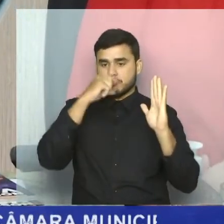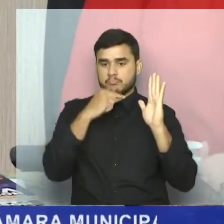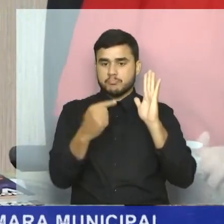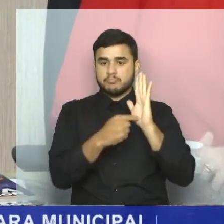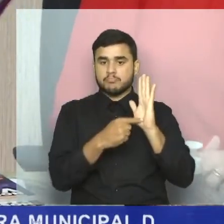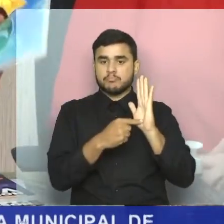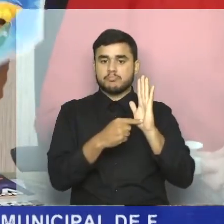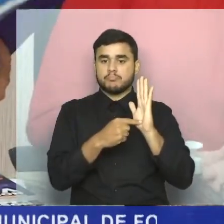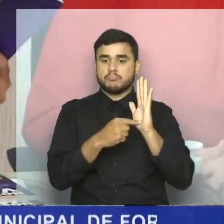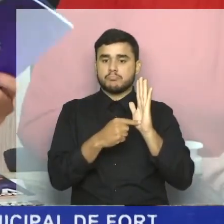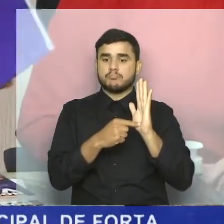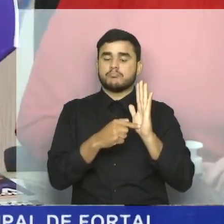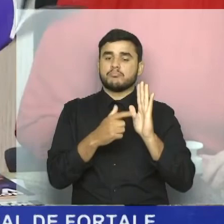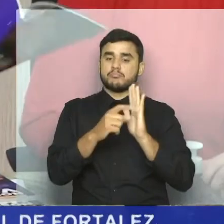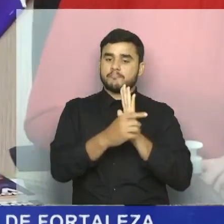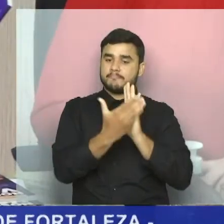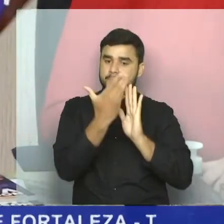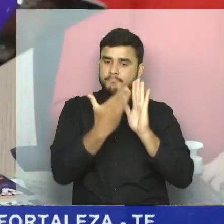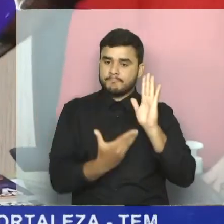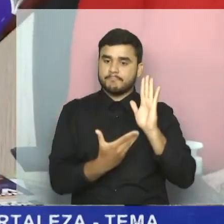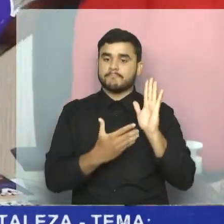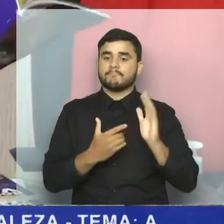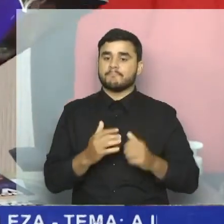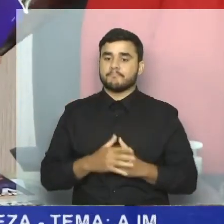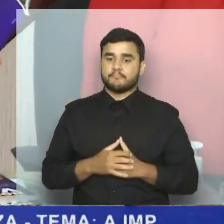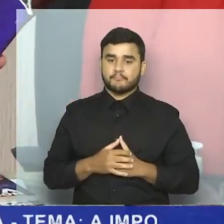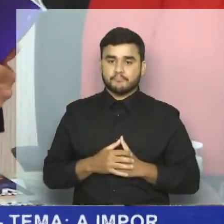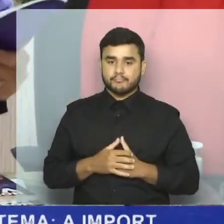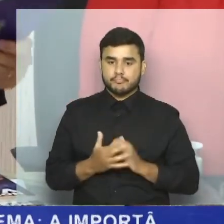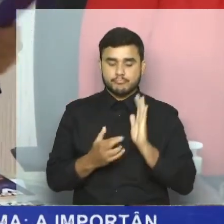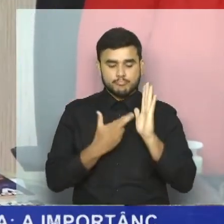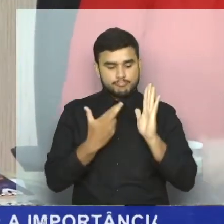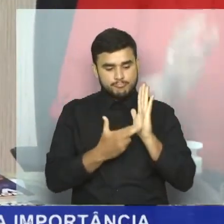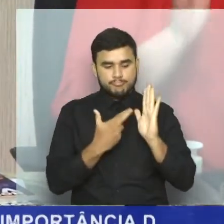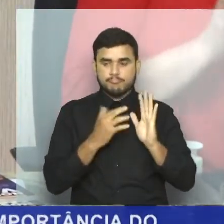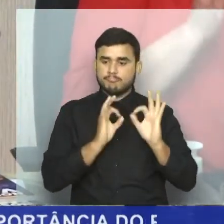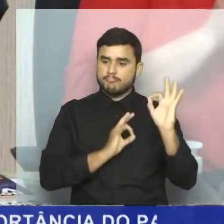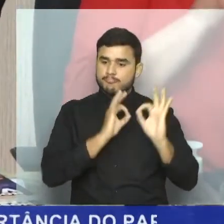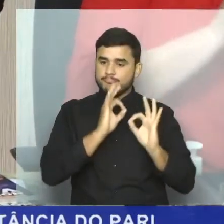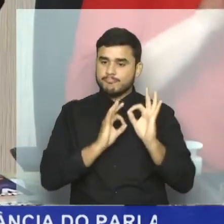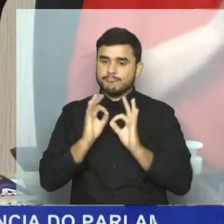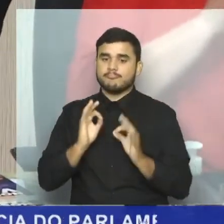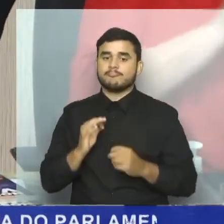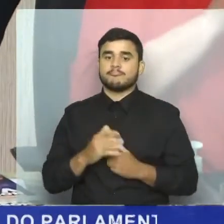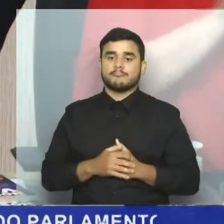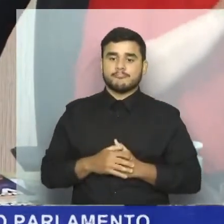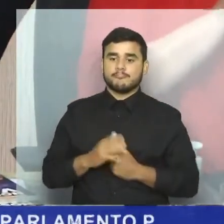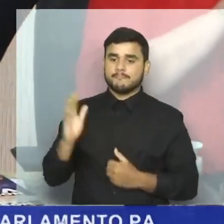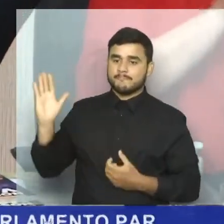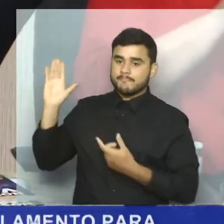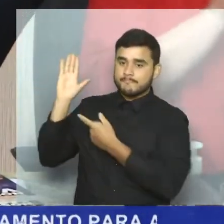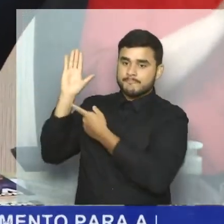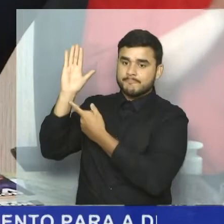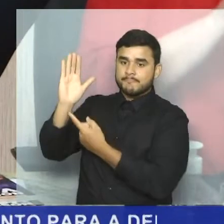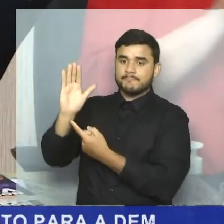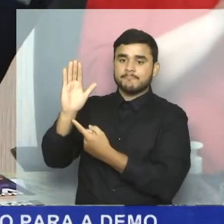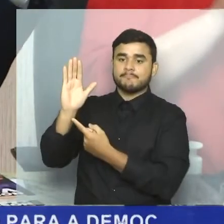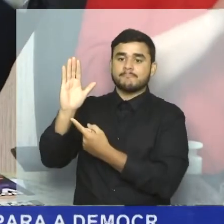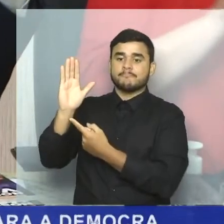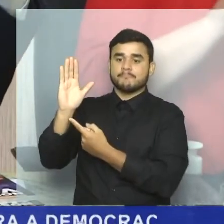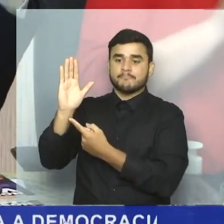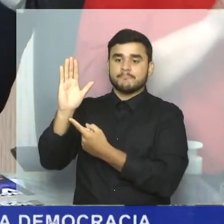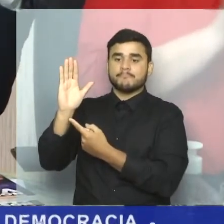Povo do Mar. Então, é uma revista bem elaborada. Então, fica registrado aqui